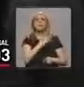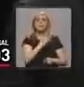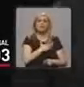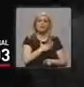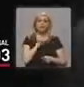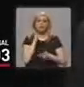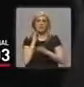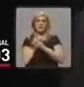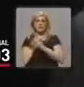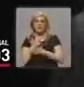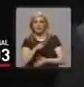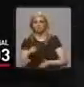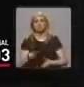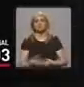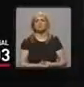empregados.